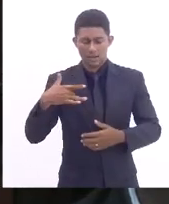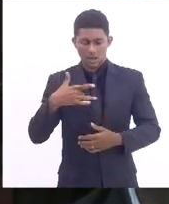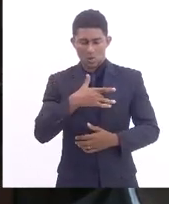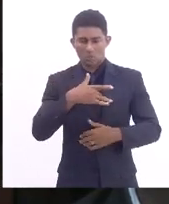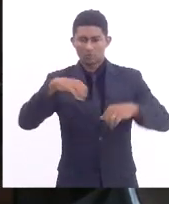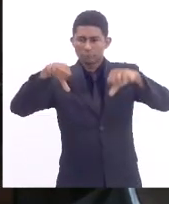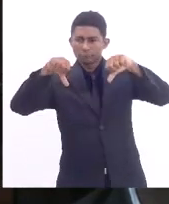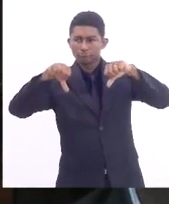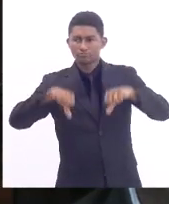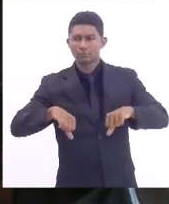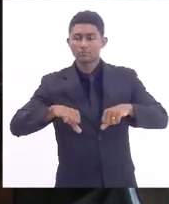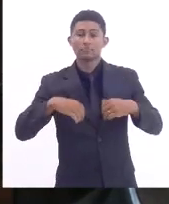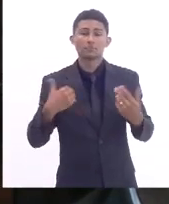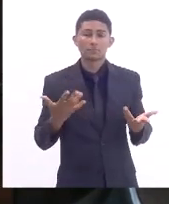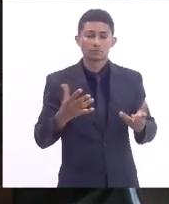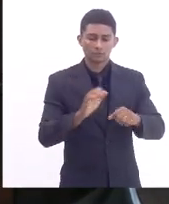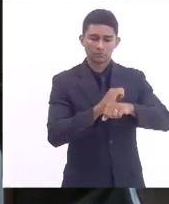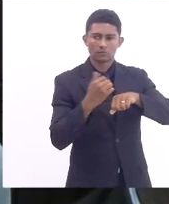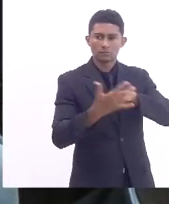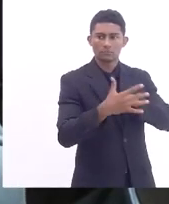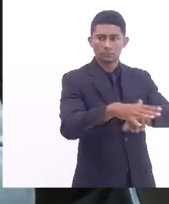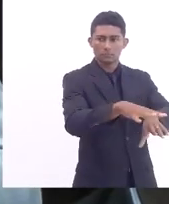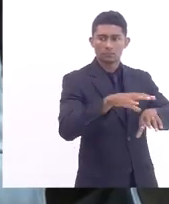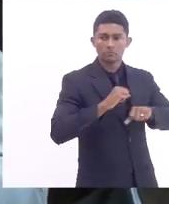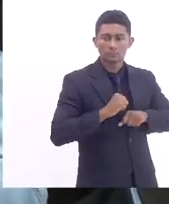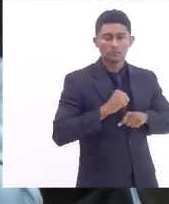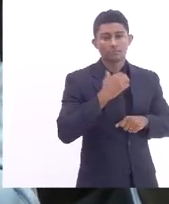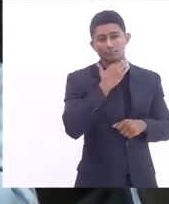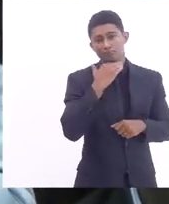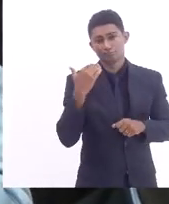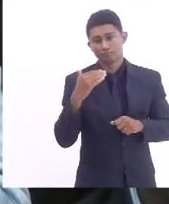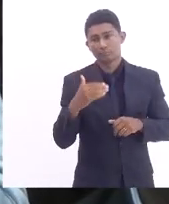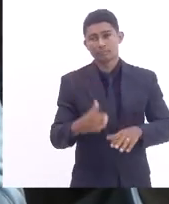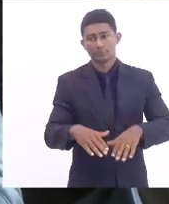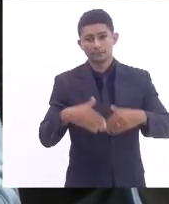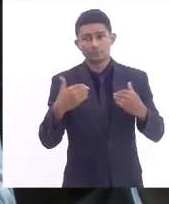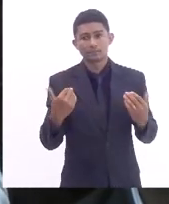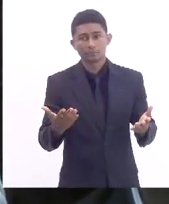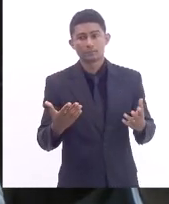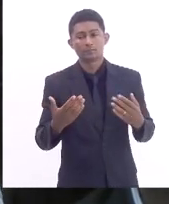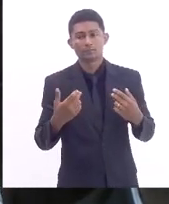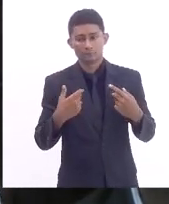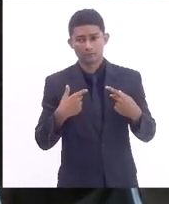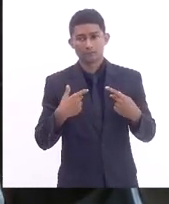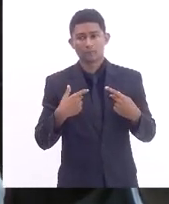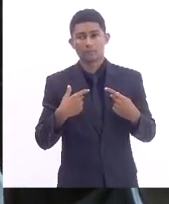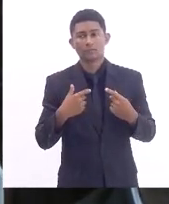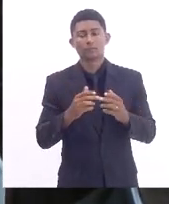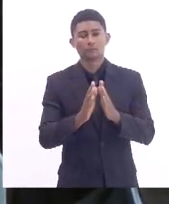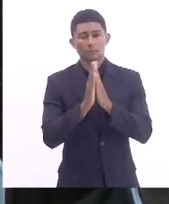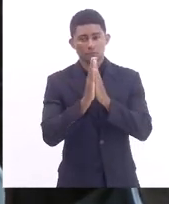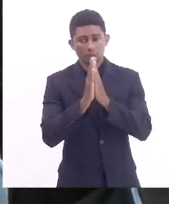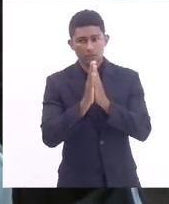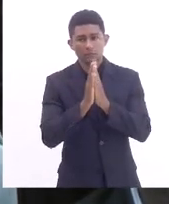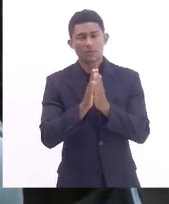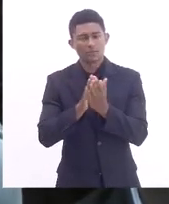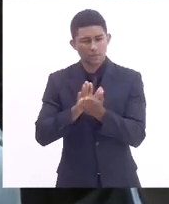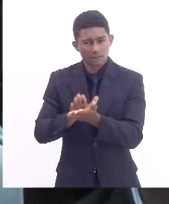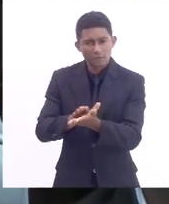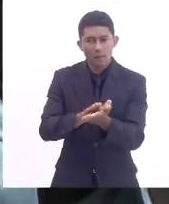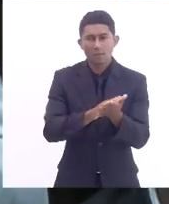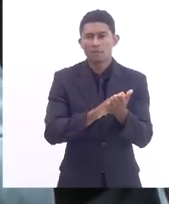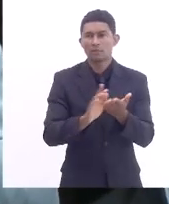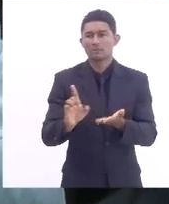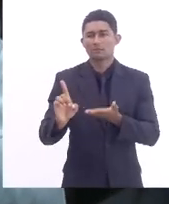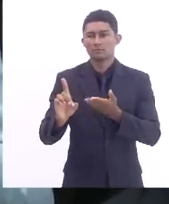e aí ele pegou o convívio e veio a falecer Então pessoal eu gostaria que desse uma salva de palmas/gostosa